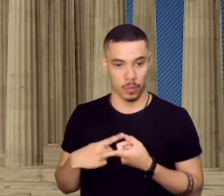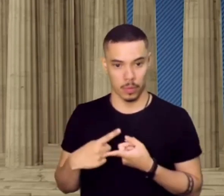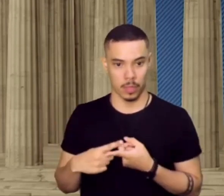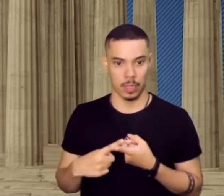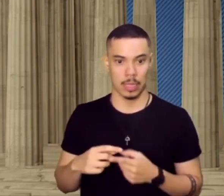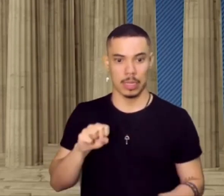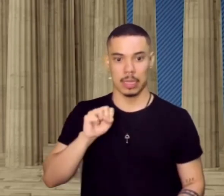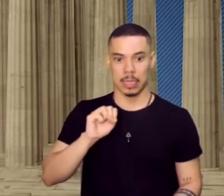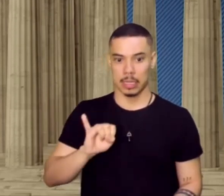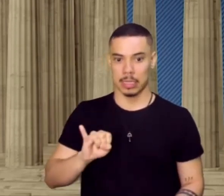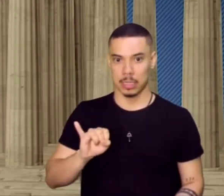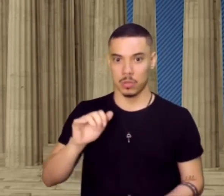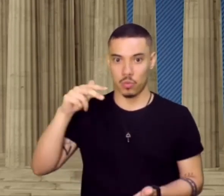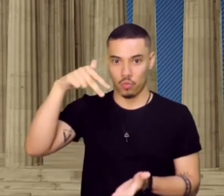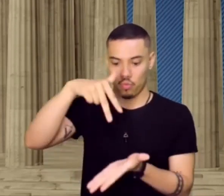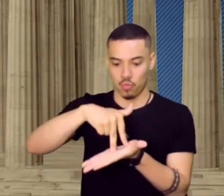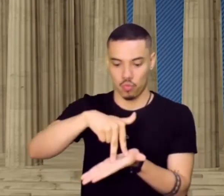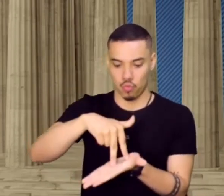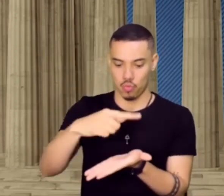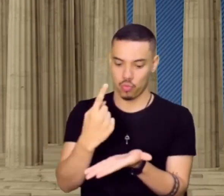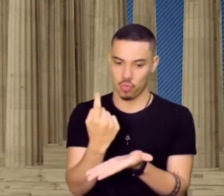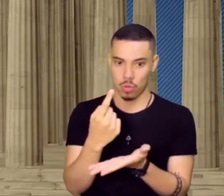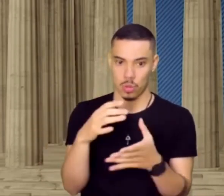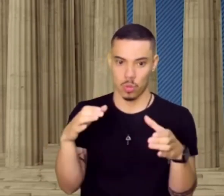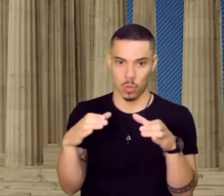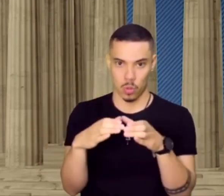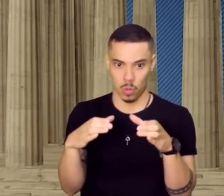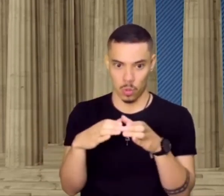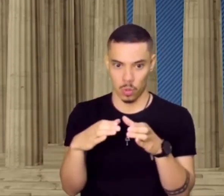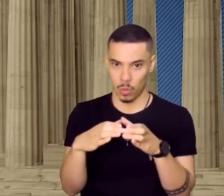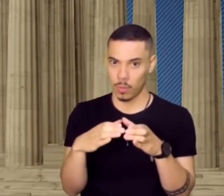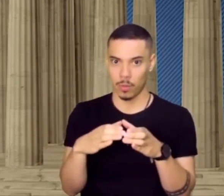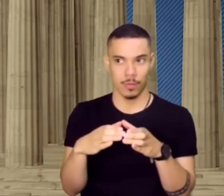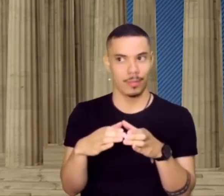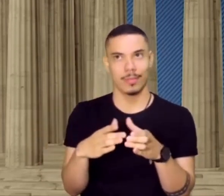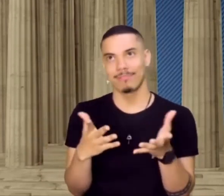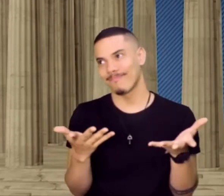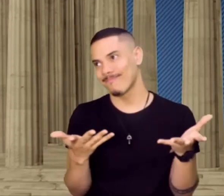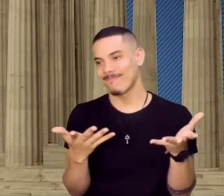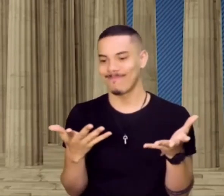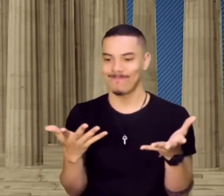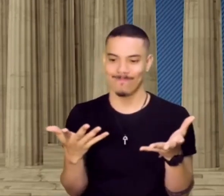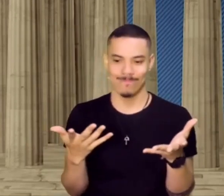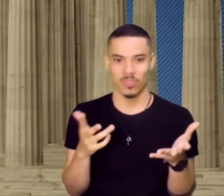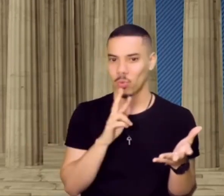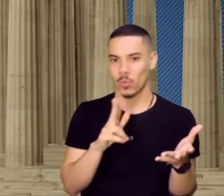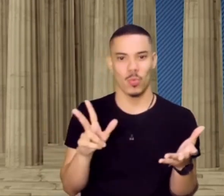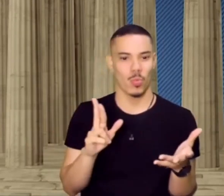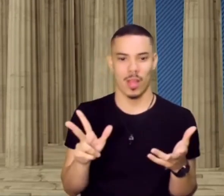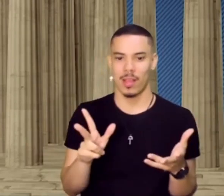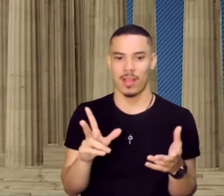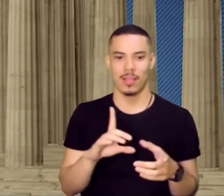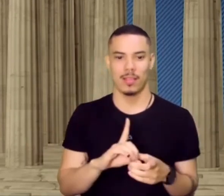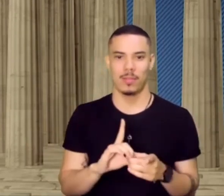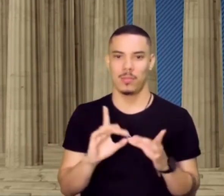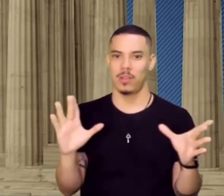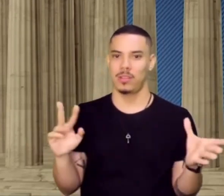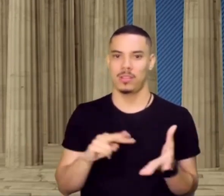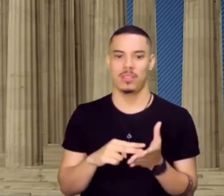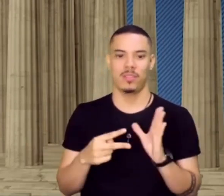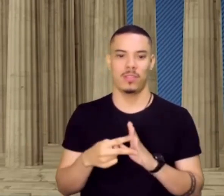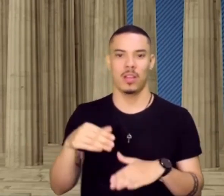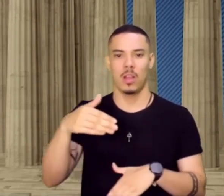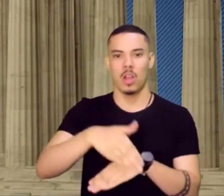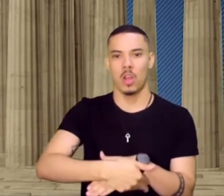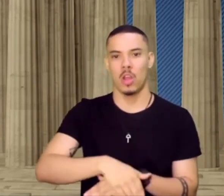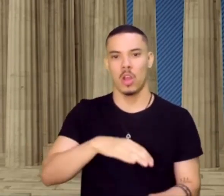fosse o poder centrado em uma única pessoa ou um único grupo, já deixaria de ser democracia. Aí seria a oligarquia, né, nesse